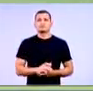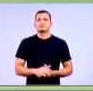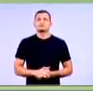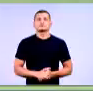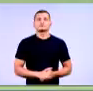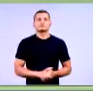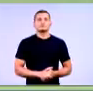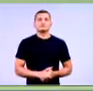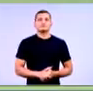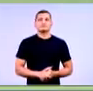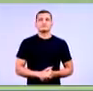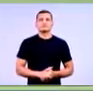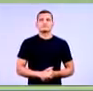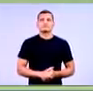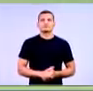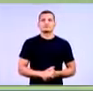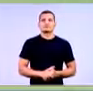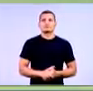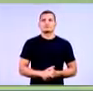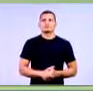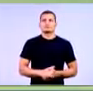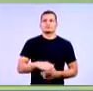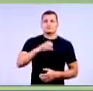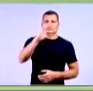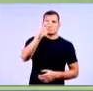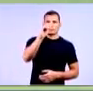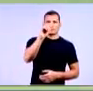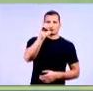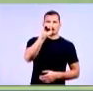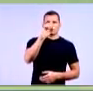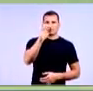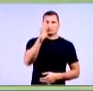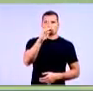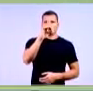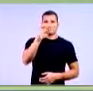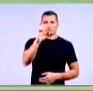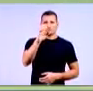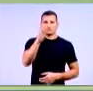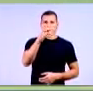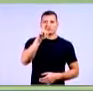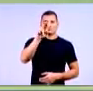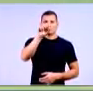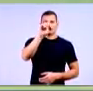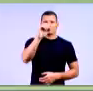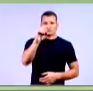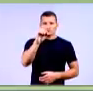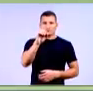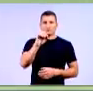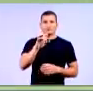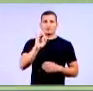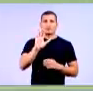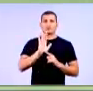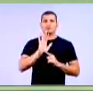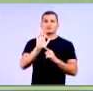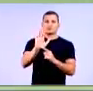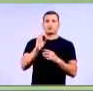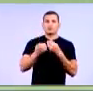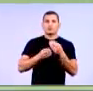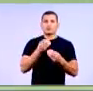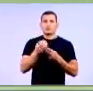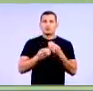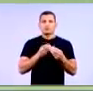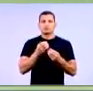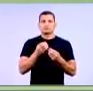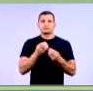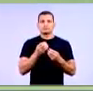O diagrama de caso de uso representa a visão do sistema do ponto de vista externo. Então ele é mais